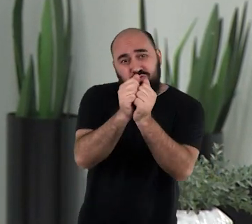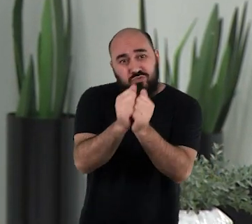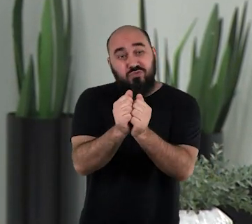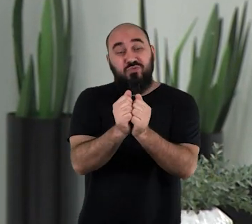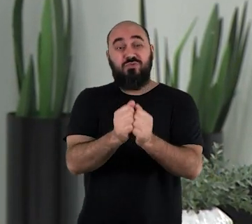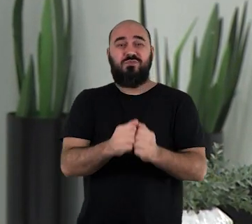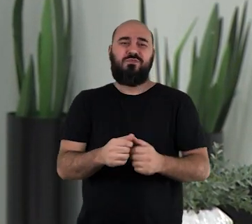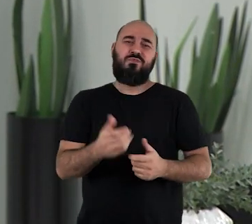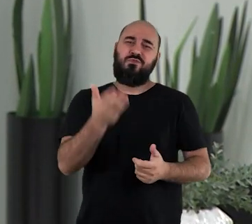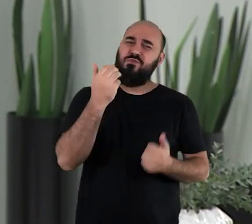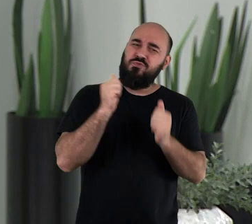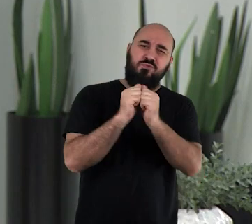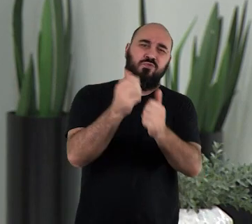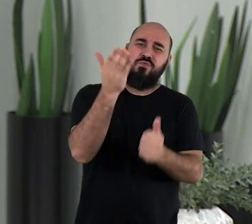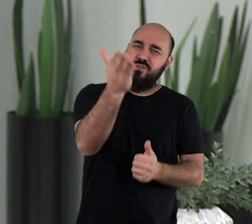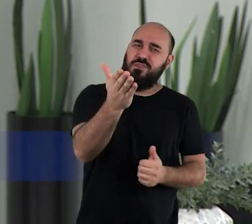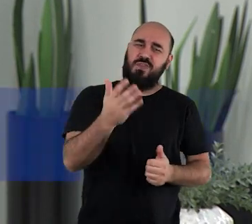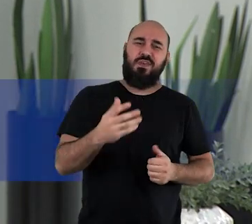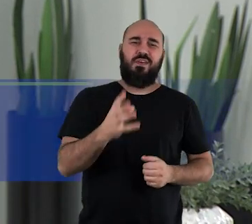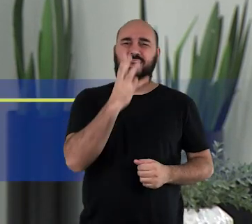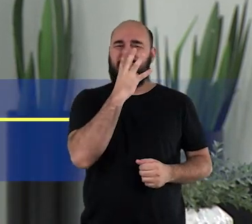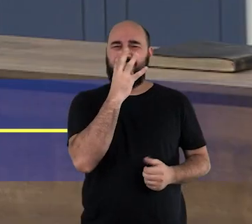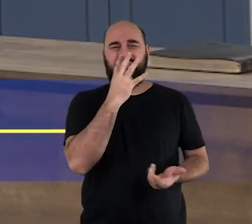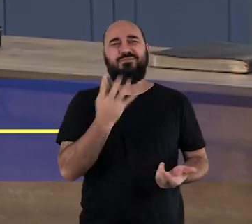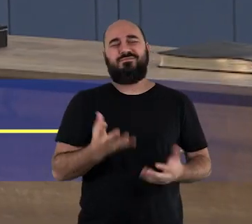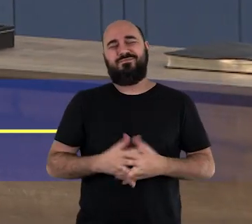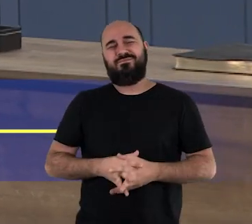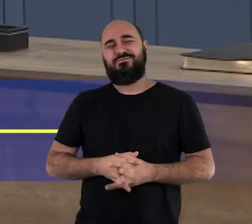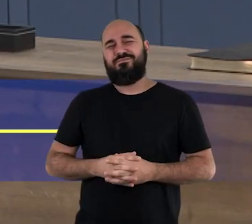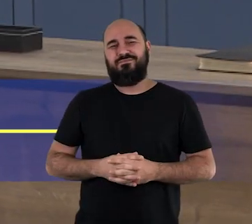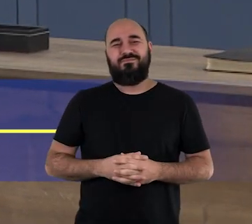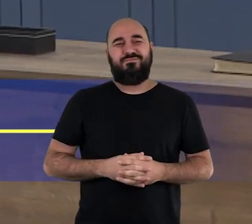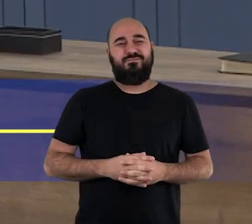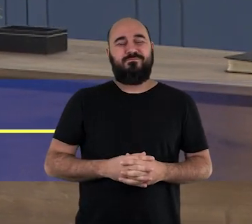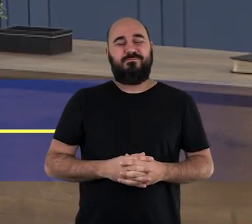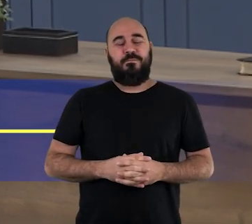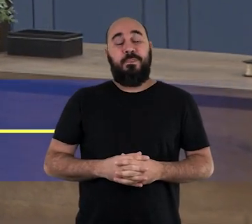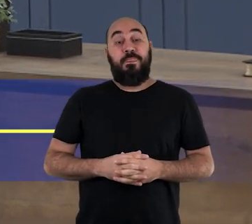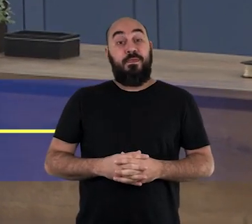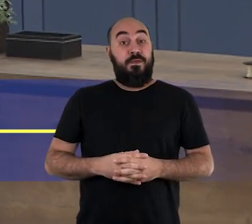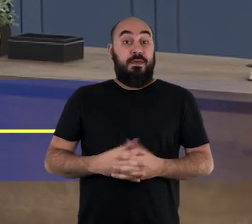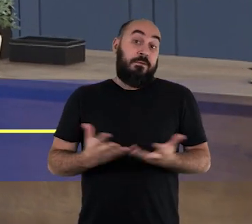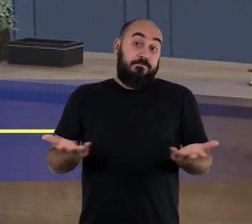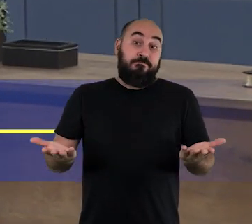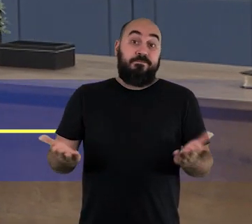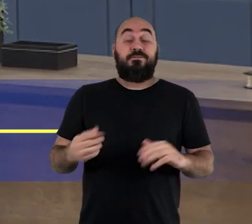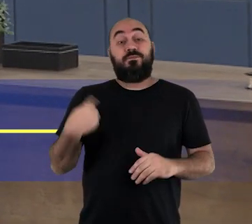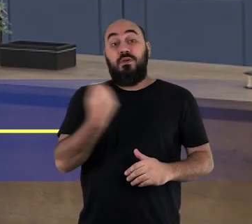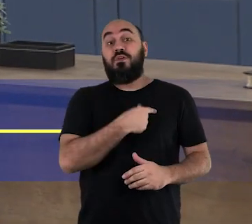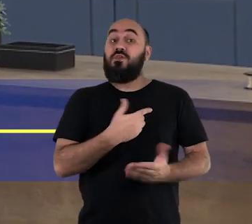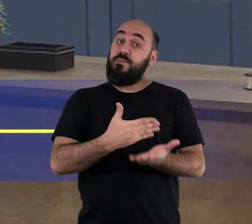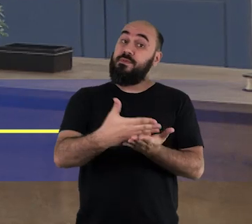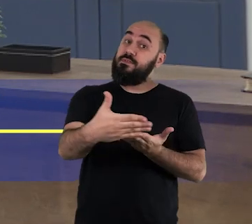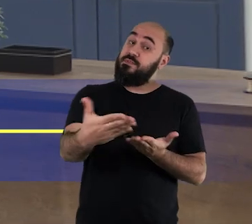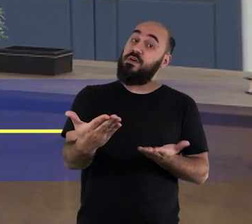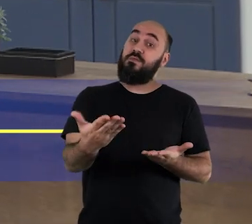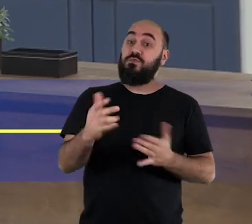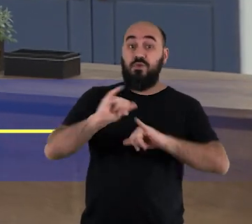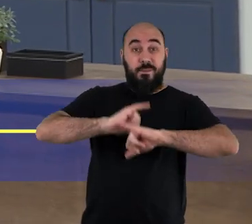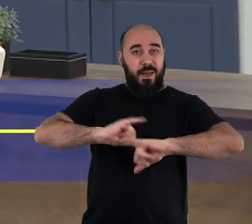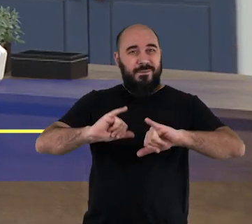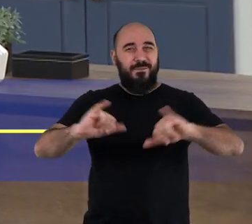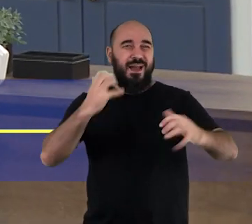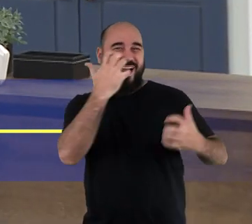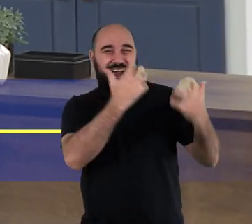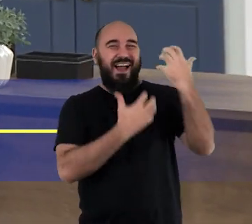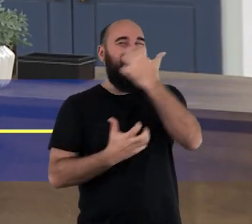estar com você, estar na sua companhia. E assim a gente sempre começa o programa A Voz da Profecia com essa mensagem